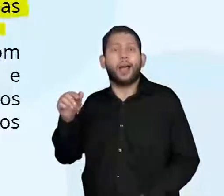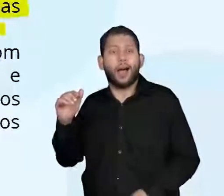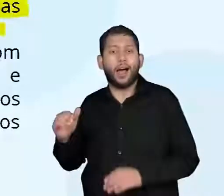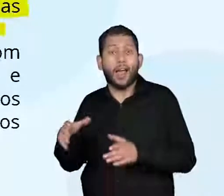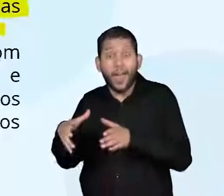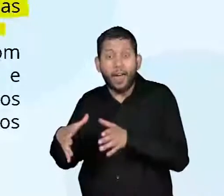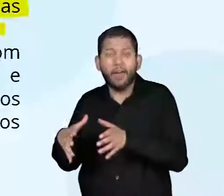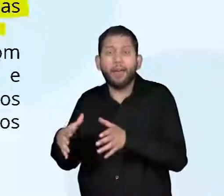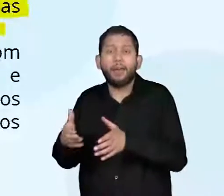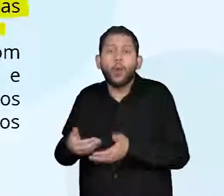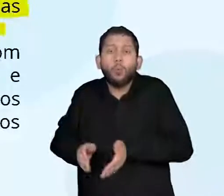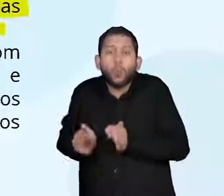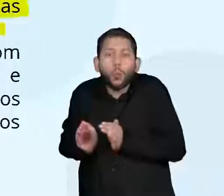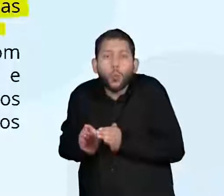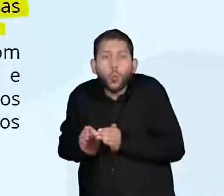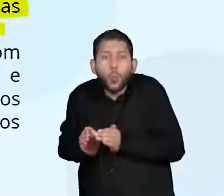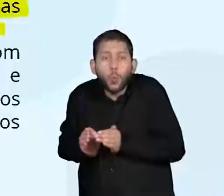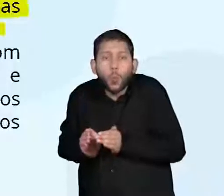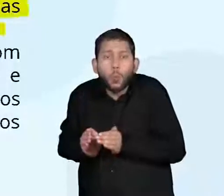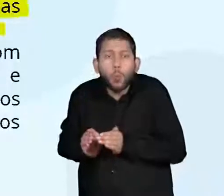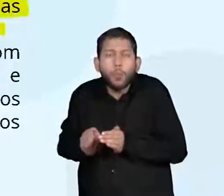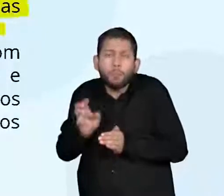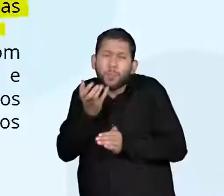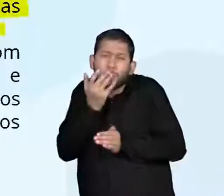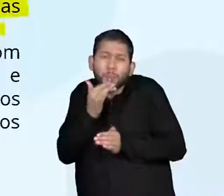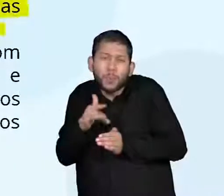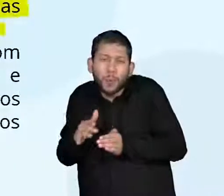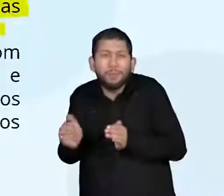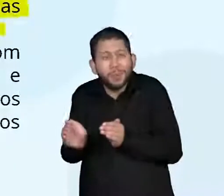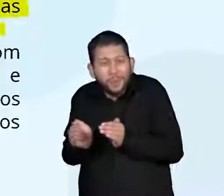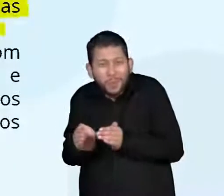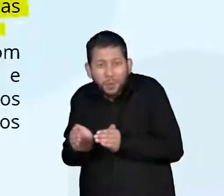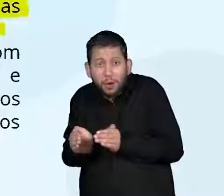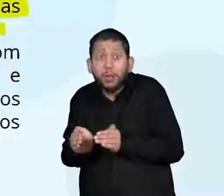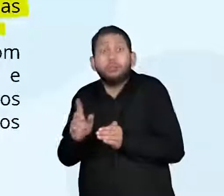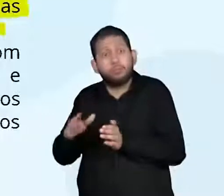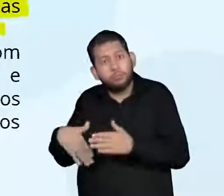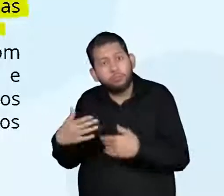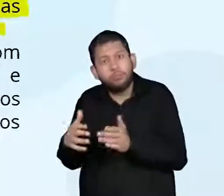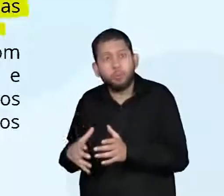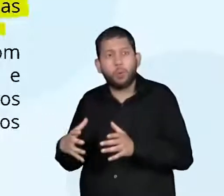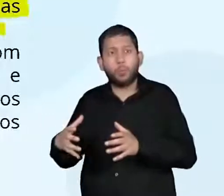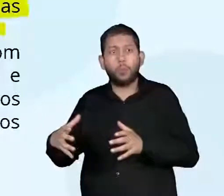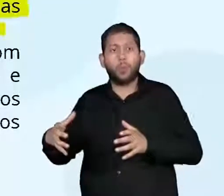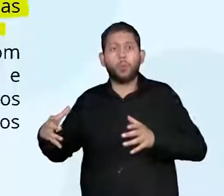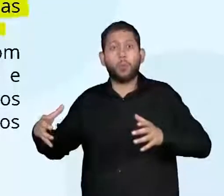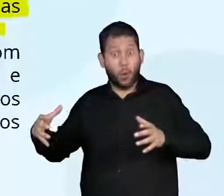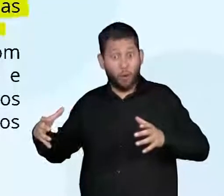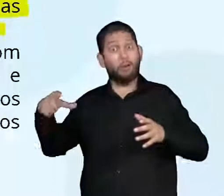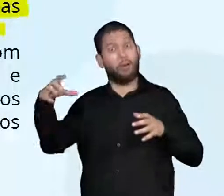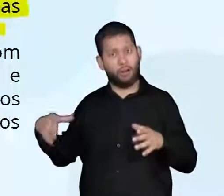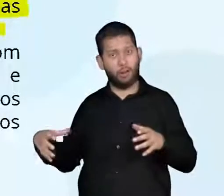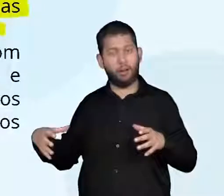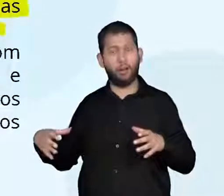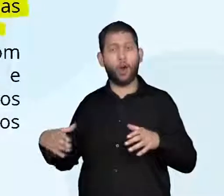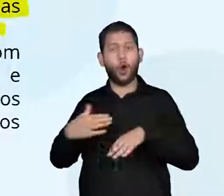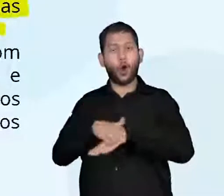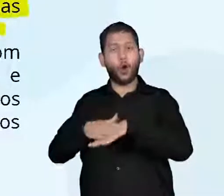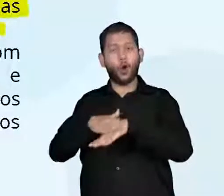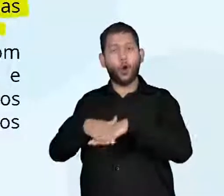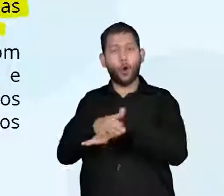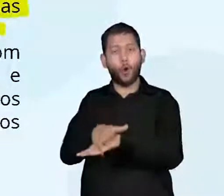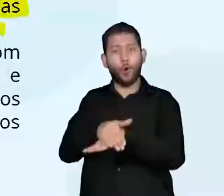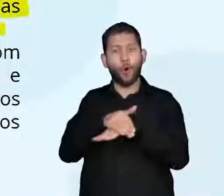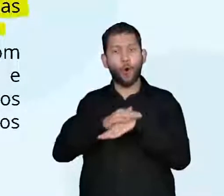pegou aqui as primeiras informações aqui. Professor, sublinhou o que ele acha que é mais importante da primeira parte do